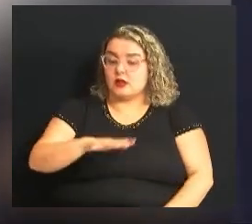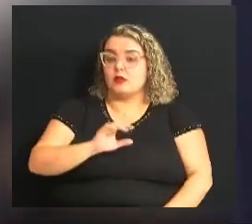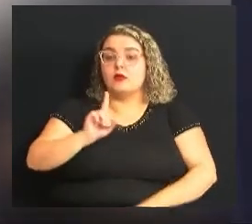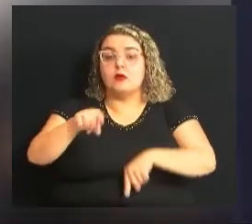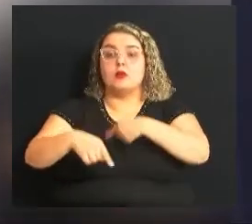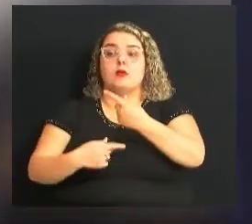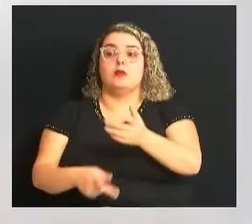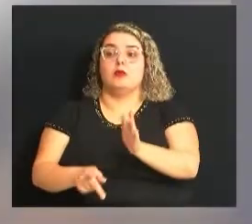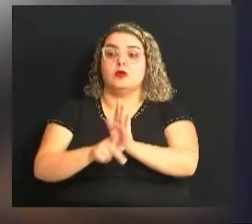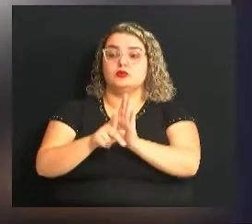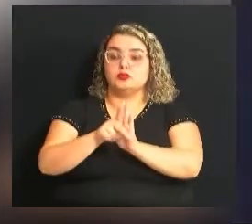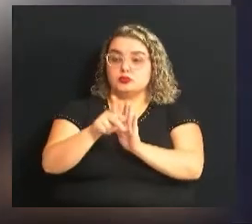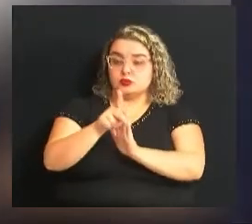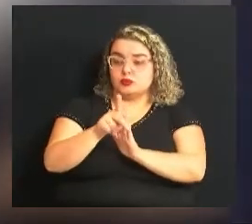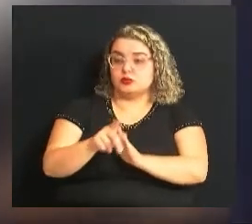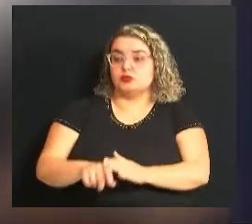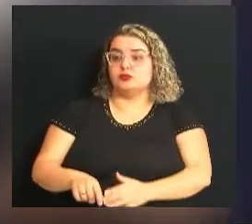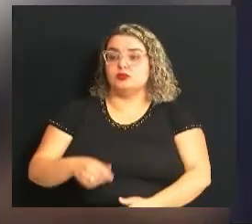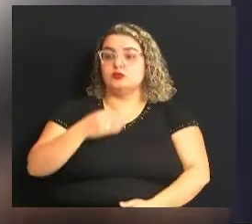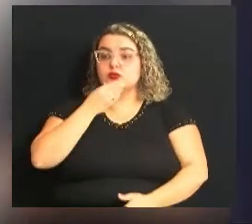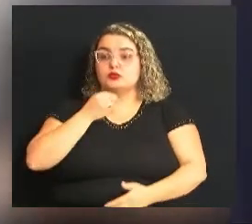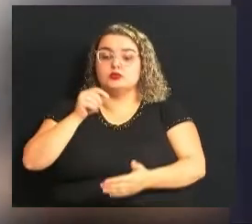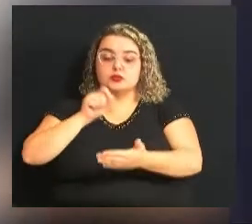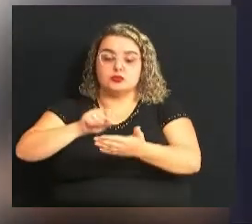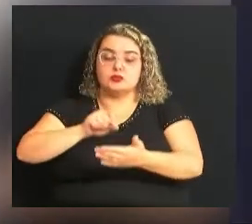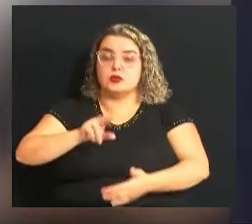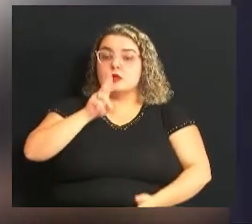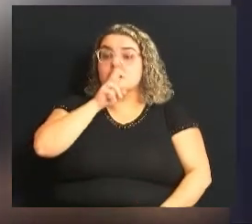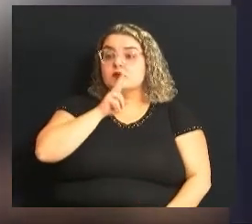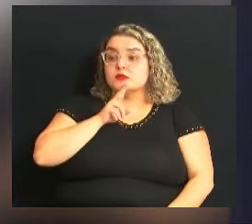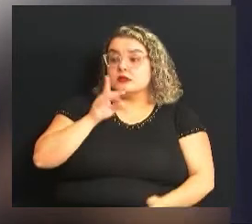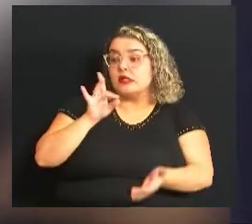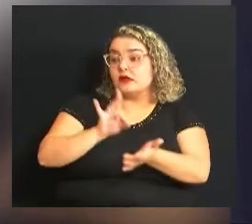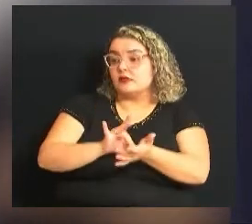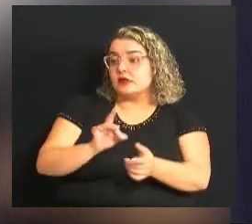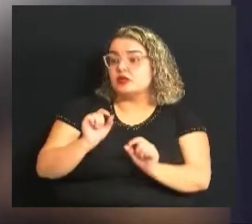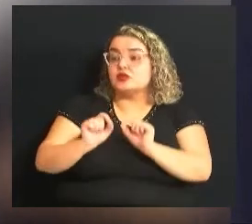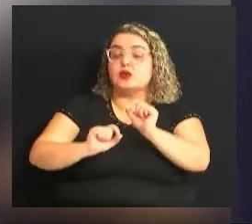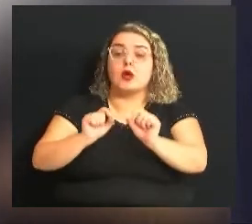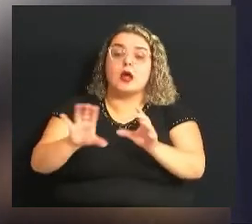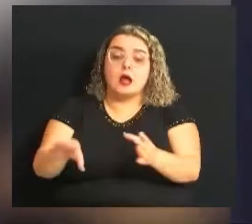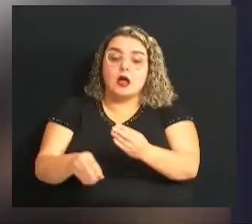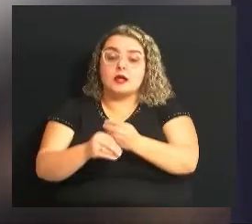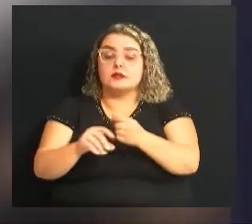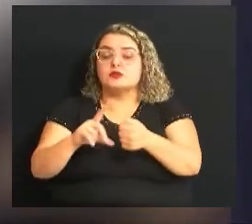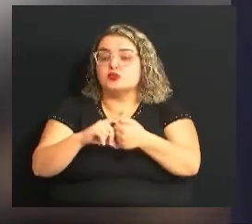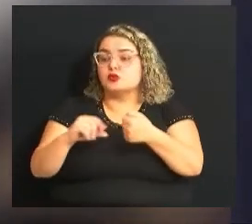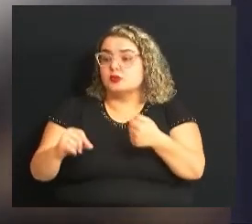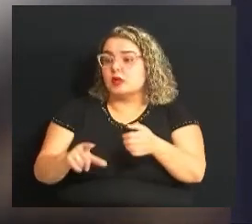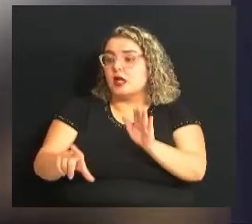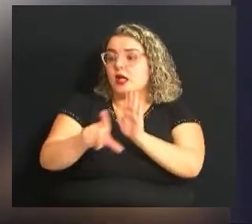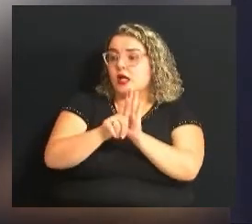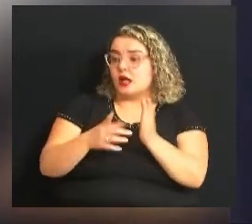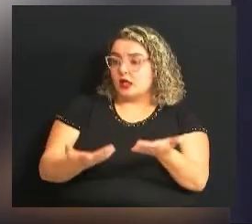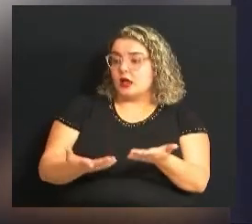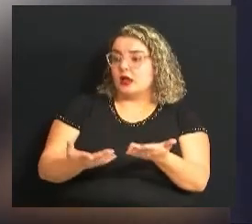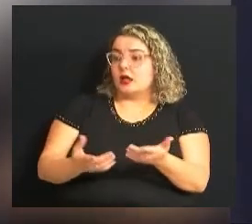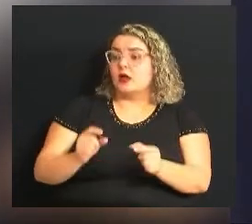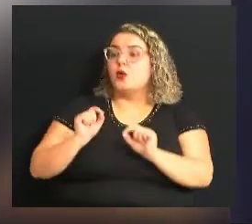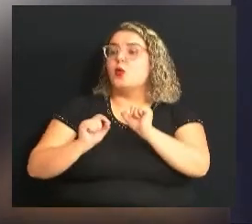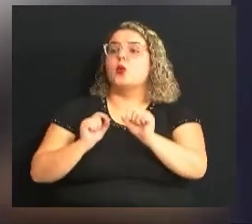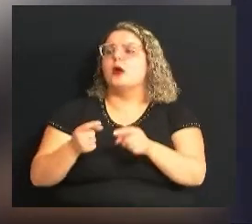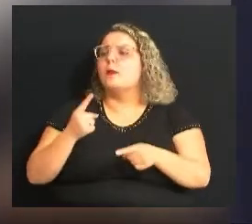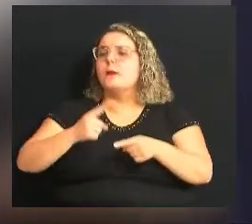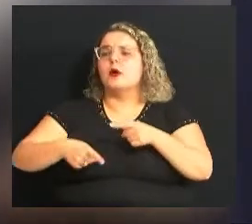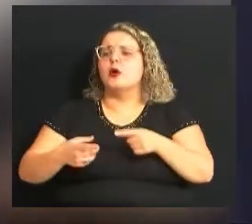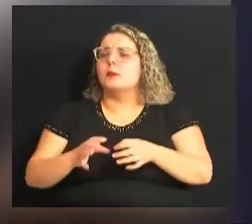potencial construtivo da área o outro projeto e é de autoria do Vereador Nelson 11 aqui na verdade faz acrescenta um